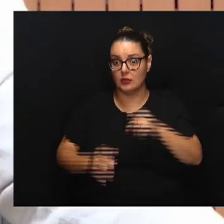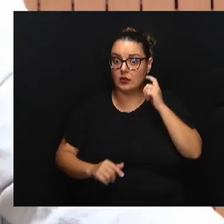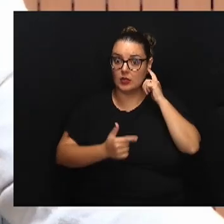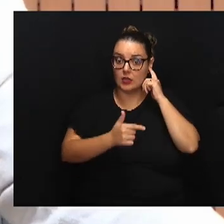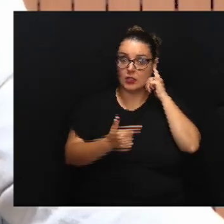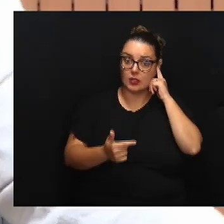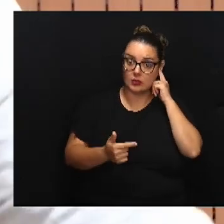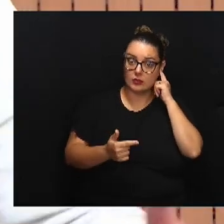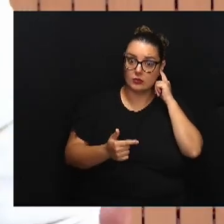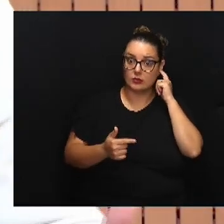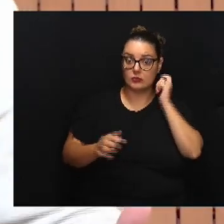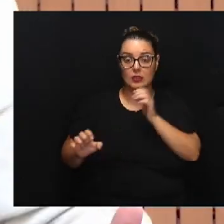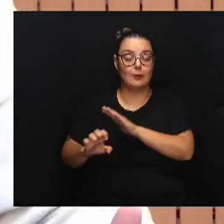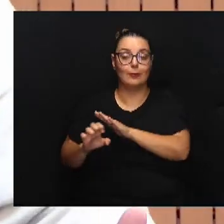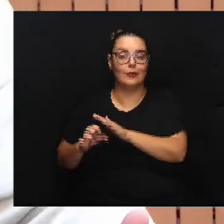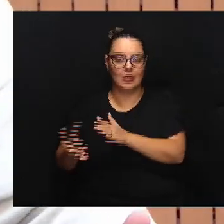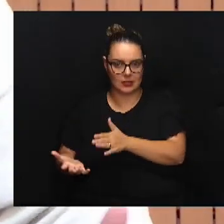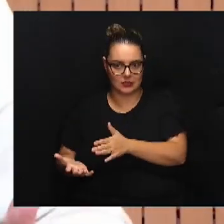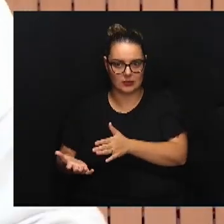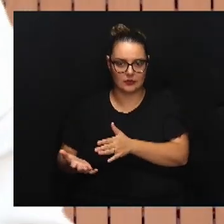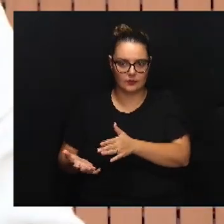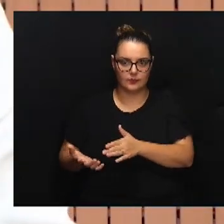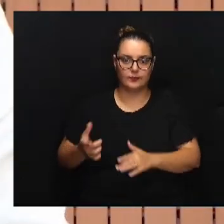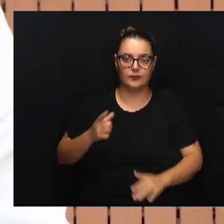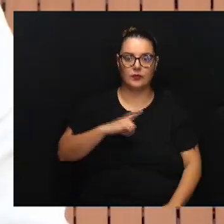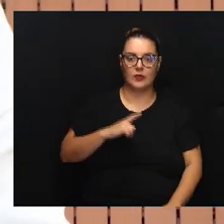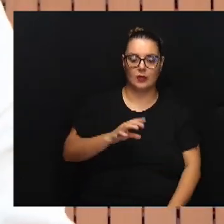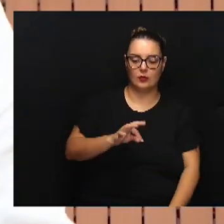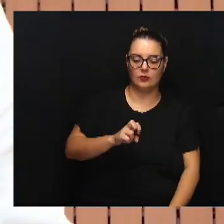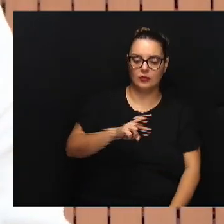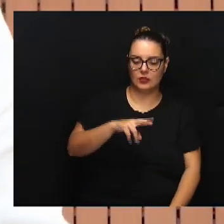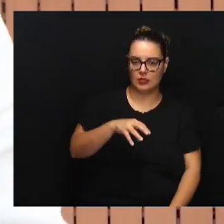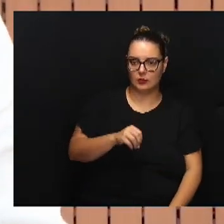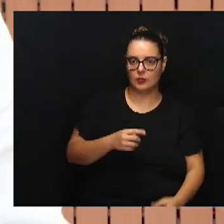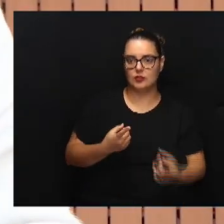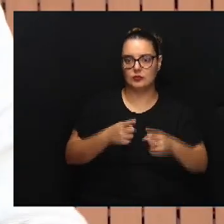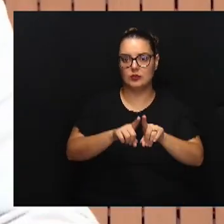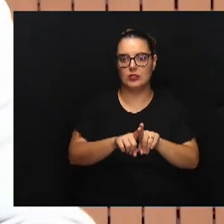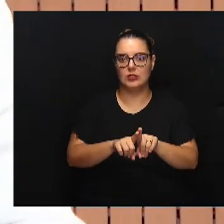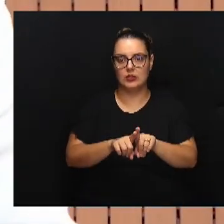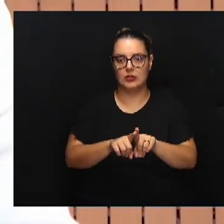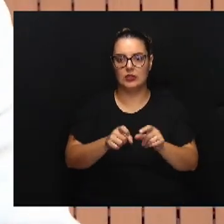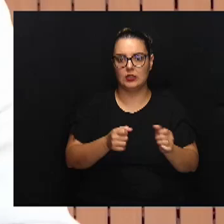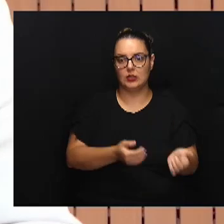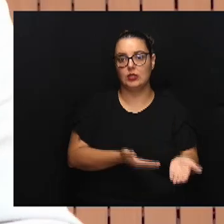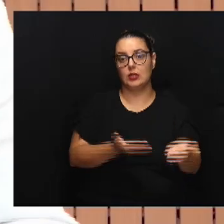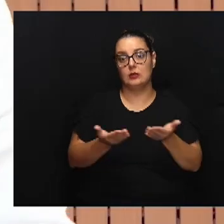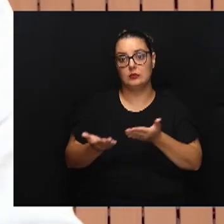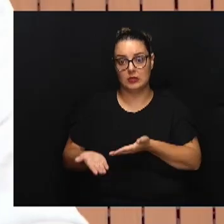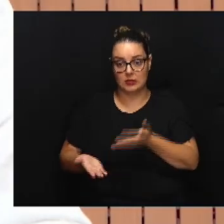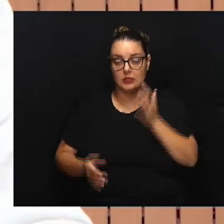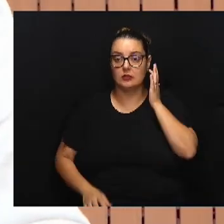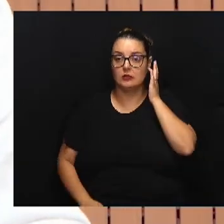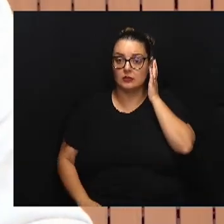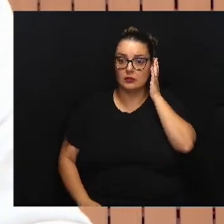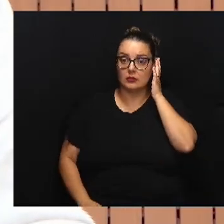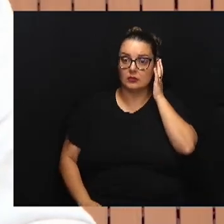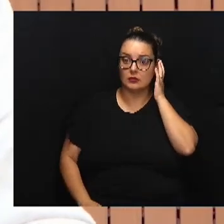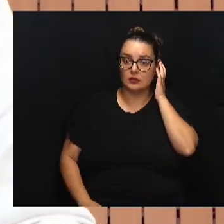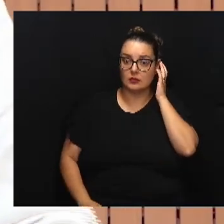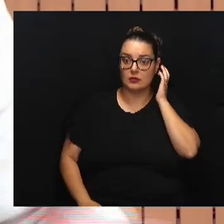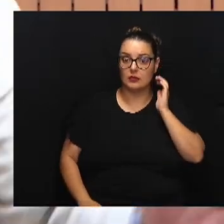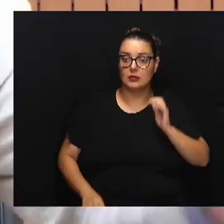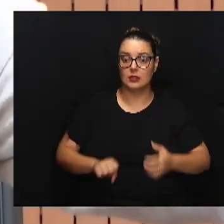personalidade jurídica constituída. De que forma? Haverá um termo de parceria que terá que ser apresentado no ato da submissão